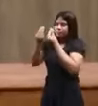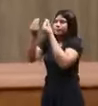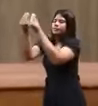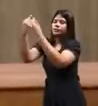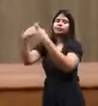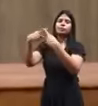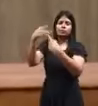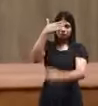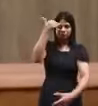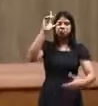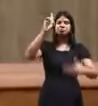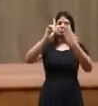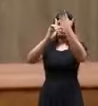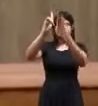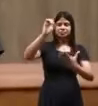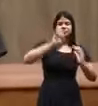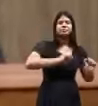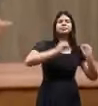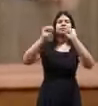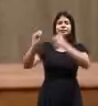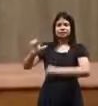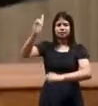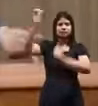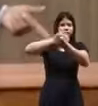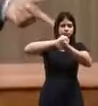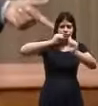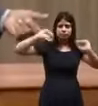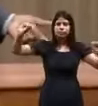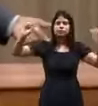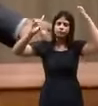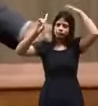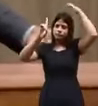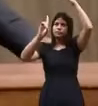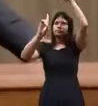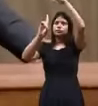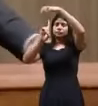que ele tem poder, que ele é grande, que ele é rei.